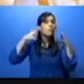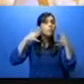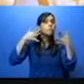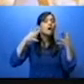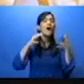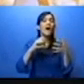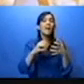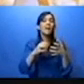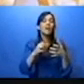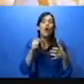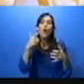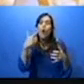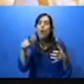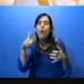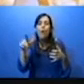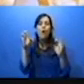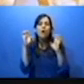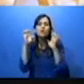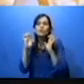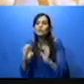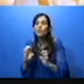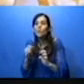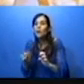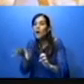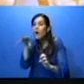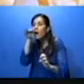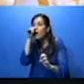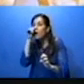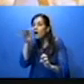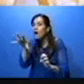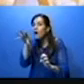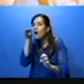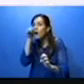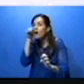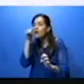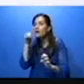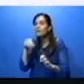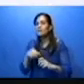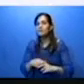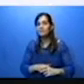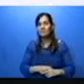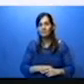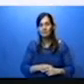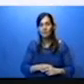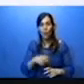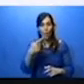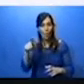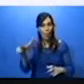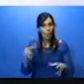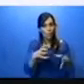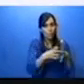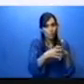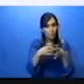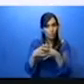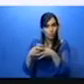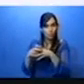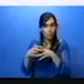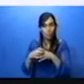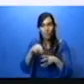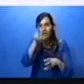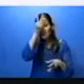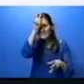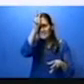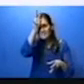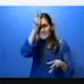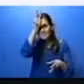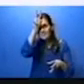estrutura que permitisse que ele respirasse em ambiente terrestre. Outro grupo de animais, os insetos,